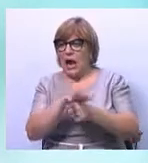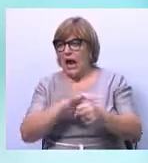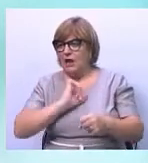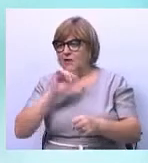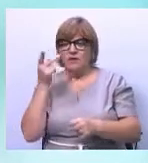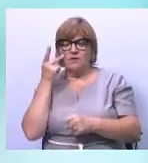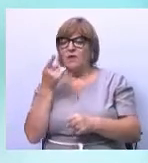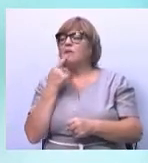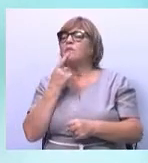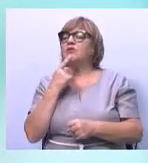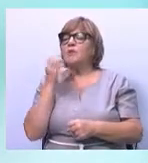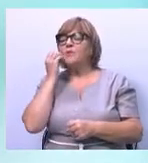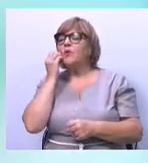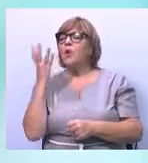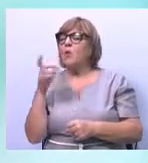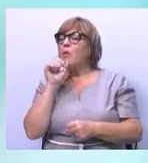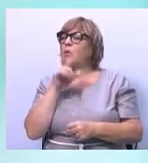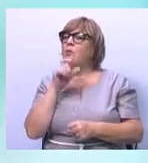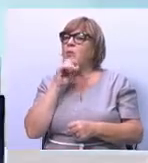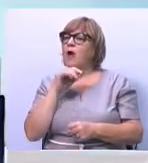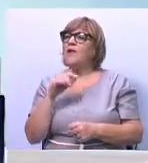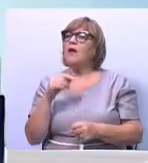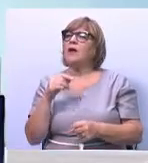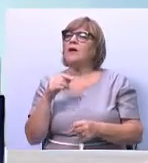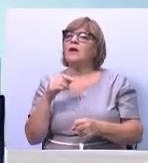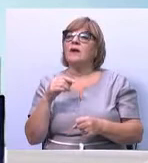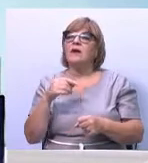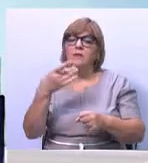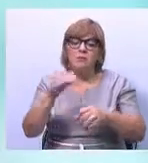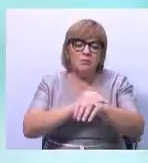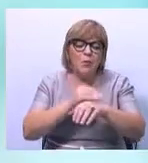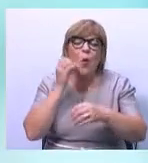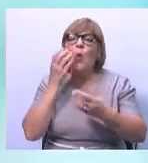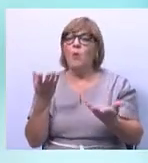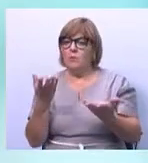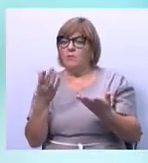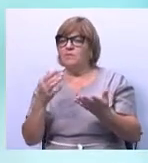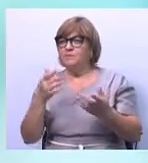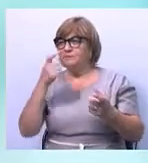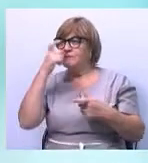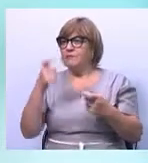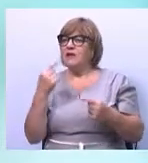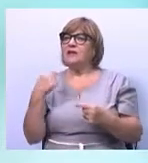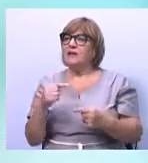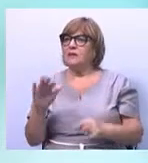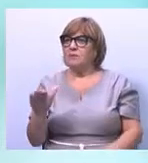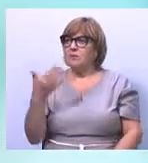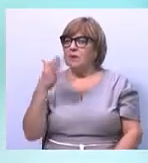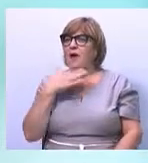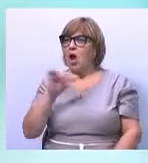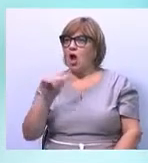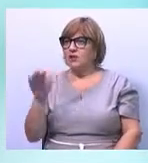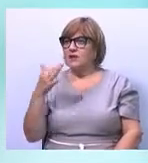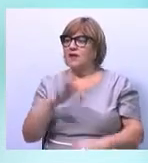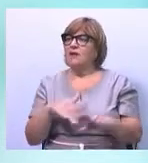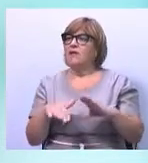vida, perceber aqui como é que eles podem e devem ser utilizados, porque começou aqui por referir que a maioria das pessoas, quando utiliza pela primeira vez um óleo essencial,